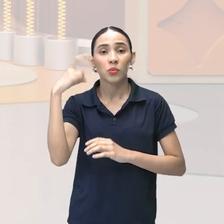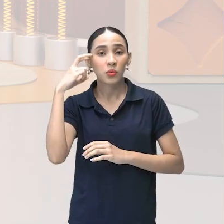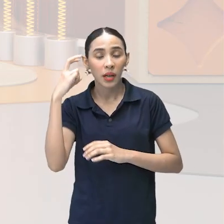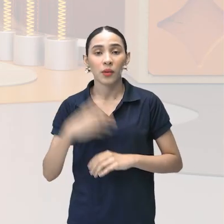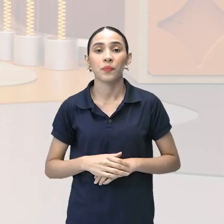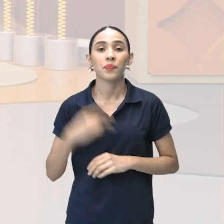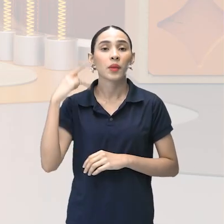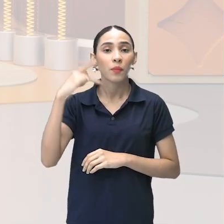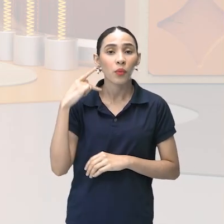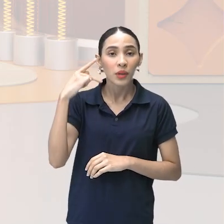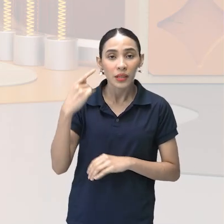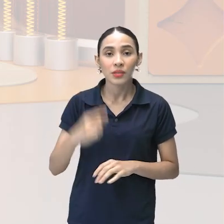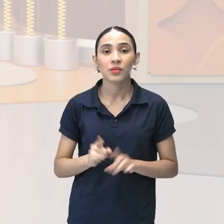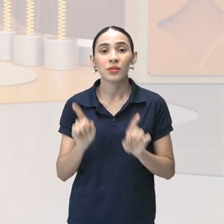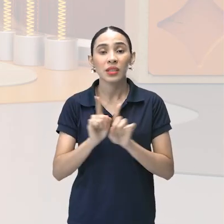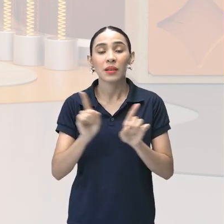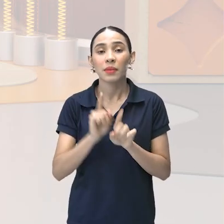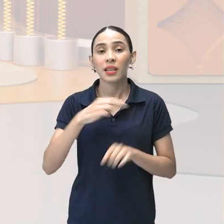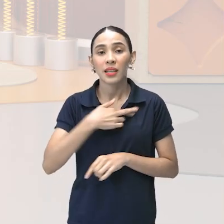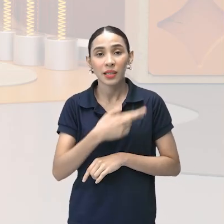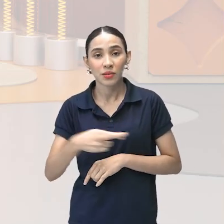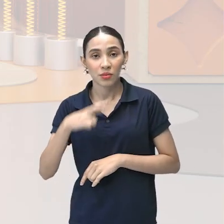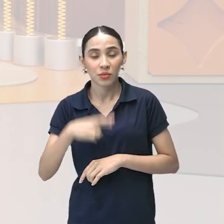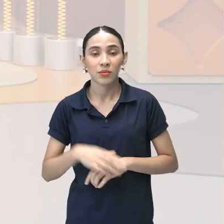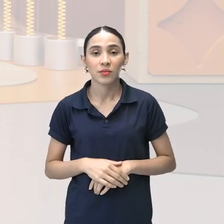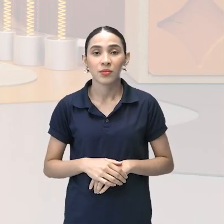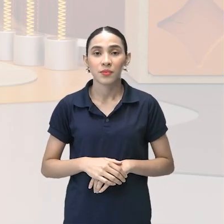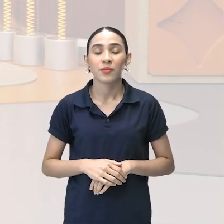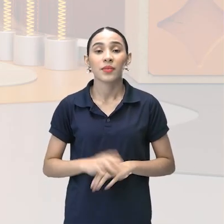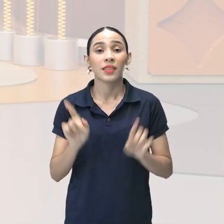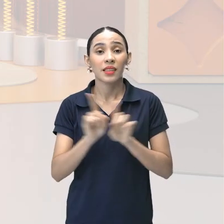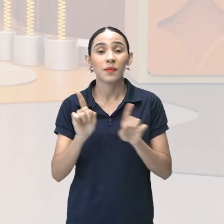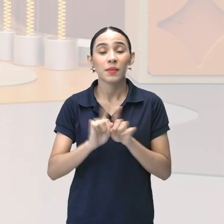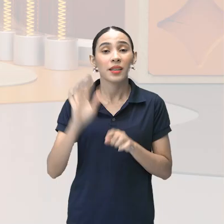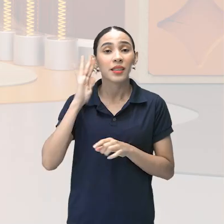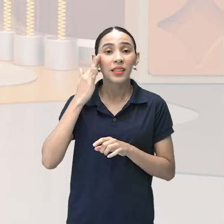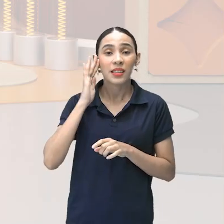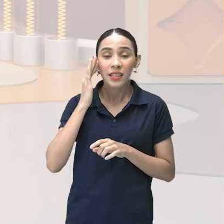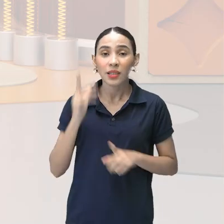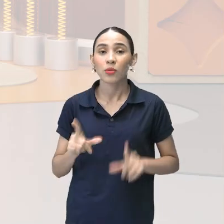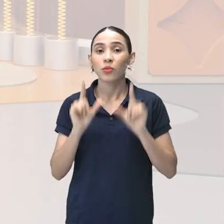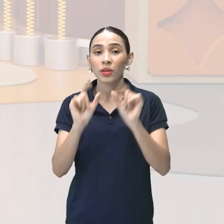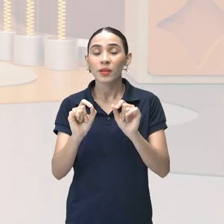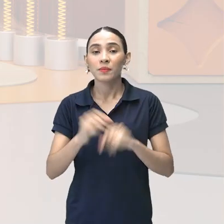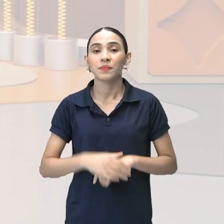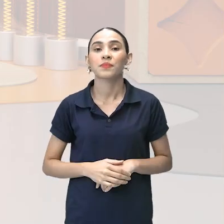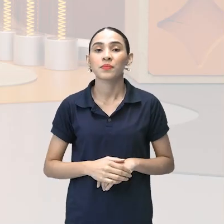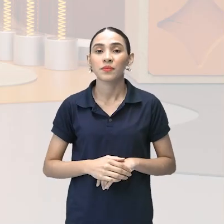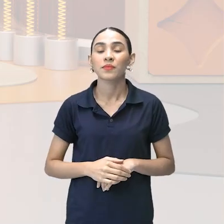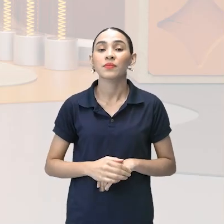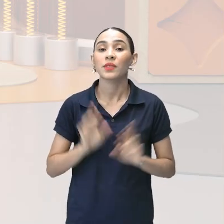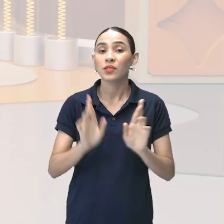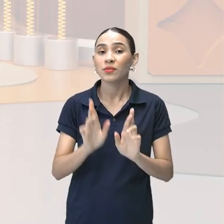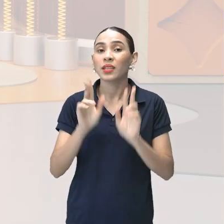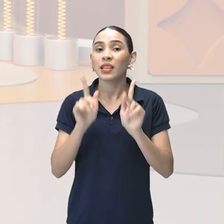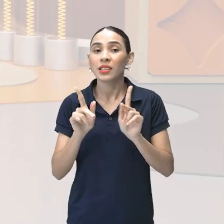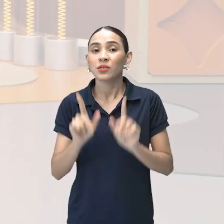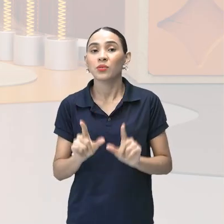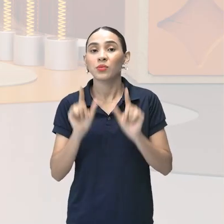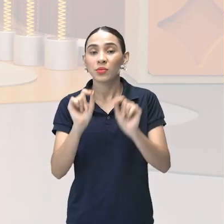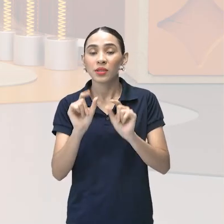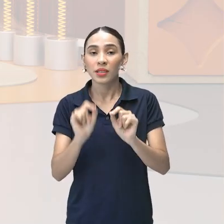cultural, político, religioso. Vamos entender também sobre a existência entre